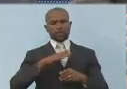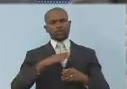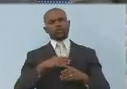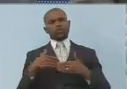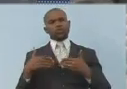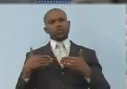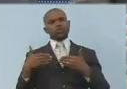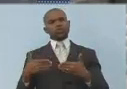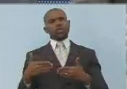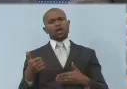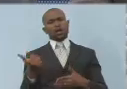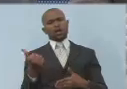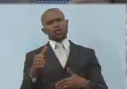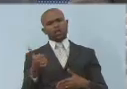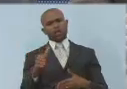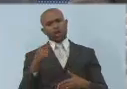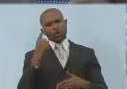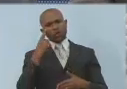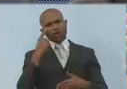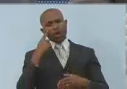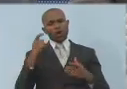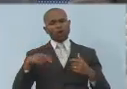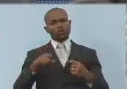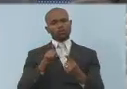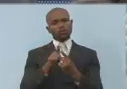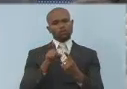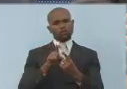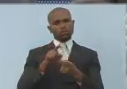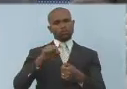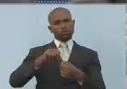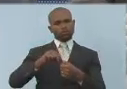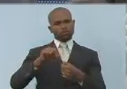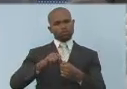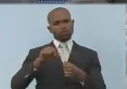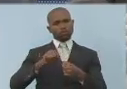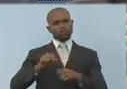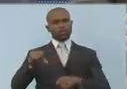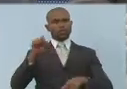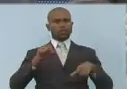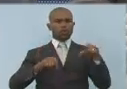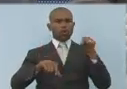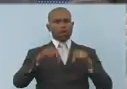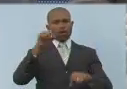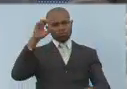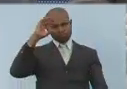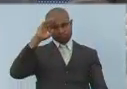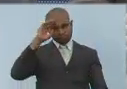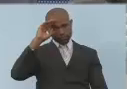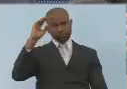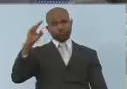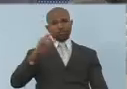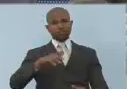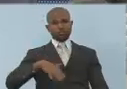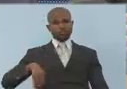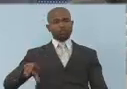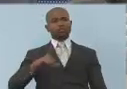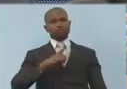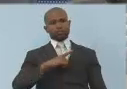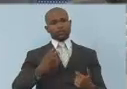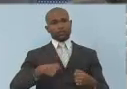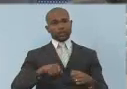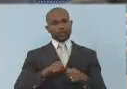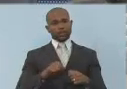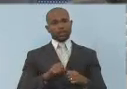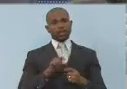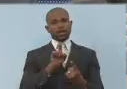uma avaliação dos atendimentos que foram realizados e definir as prioridades das regiões que devem ser